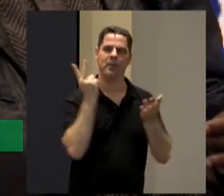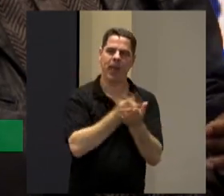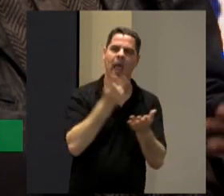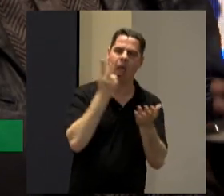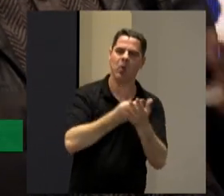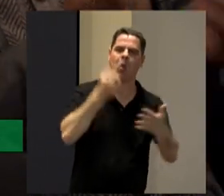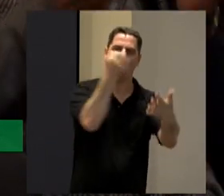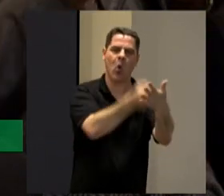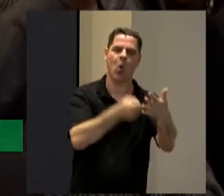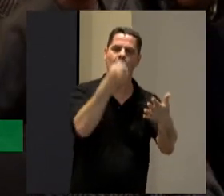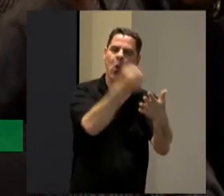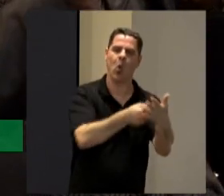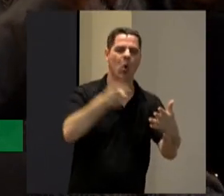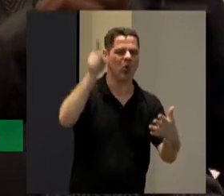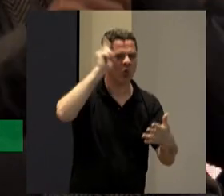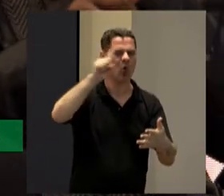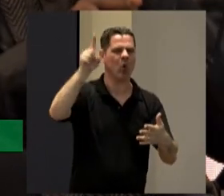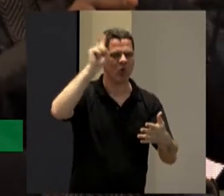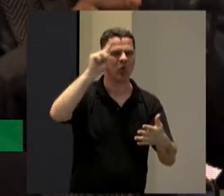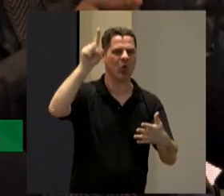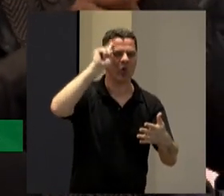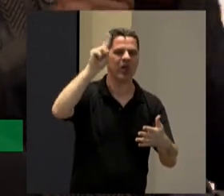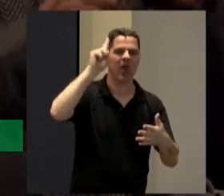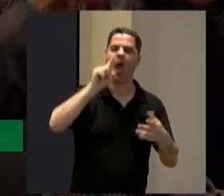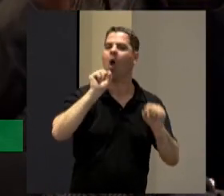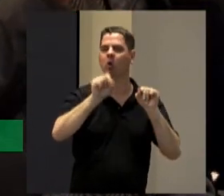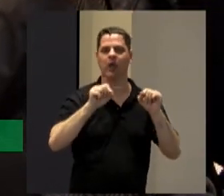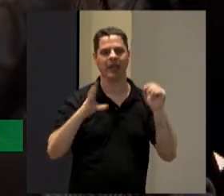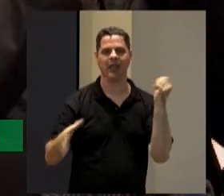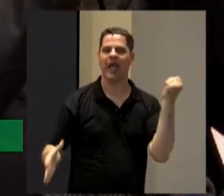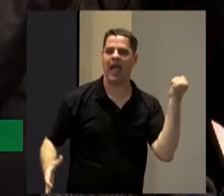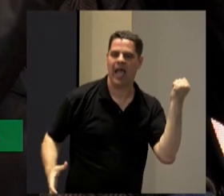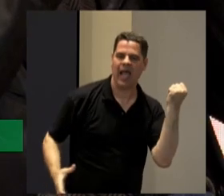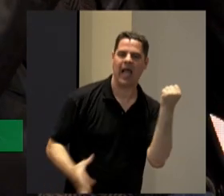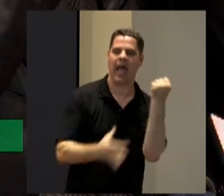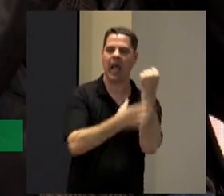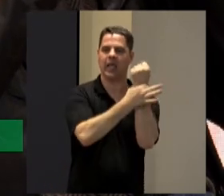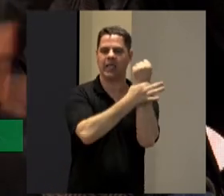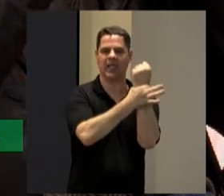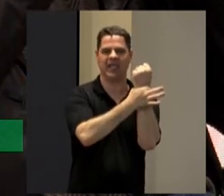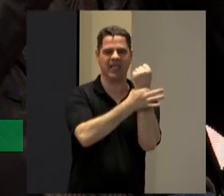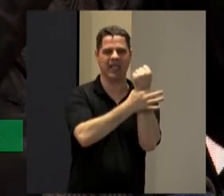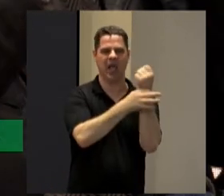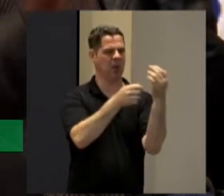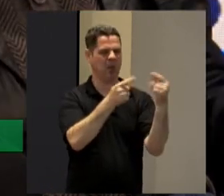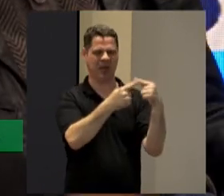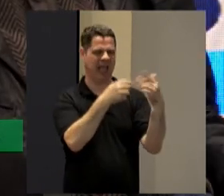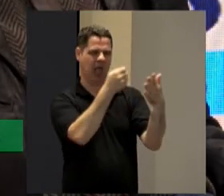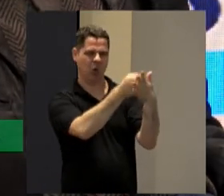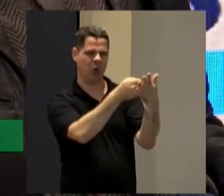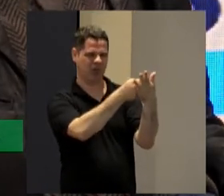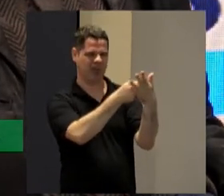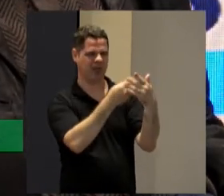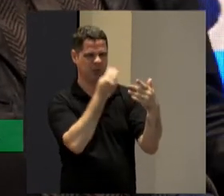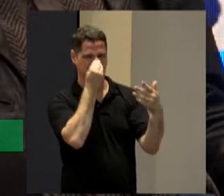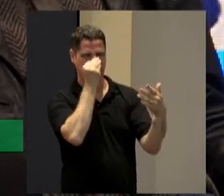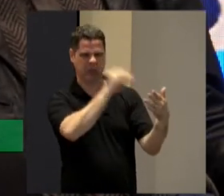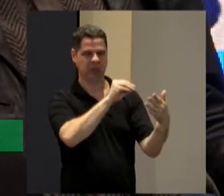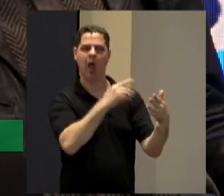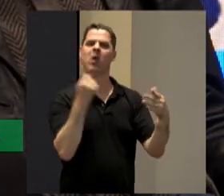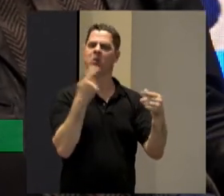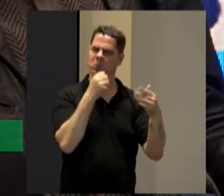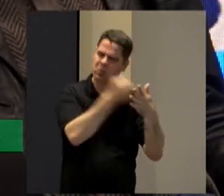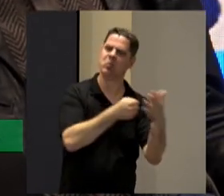nessa luta constante, diária, para garantir que não seja uma luta em vão. Para que ela seja uma luta, para que